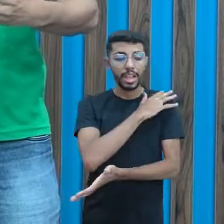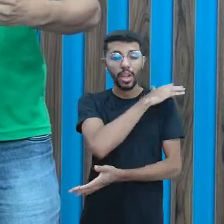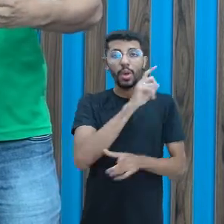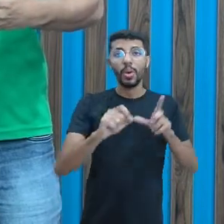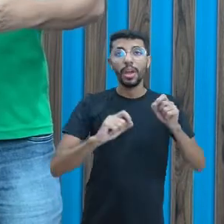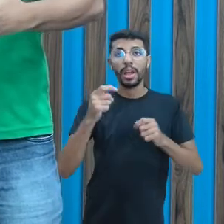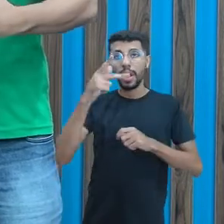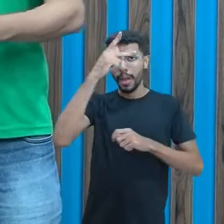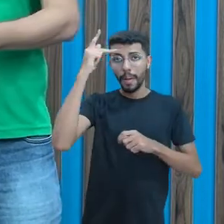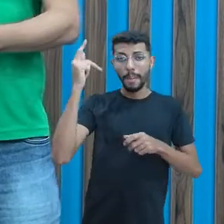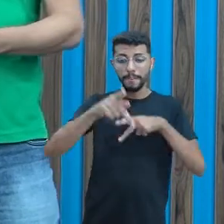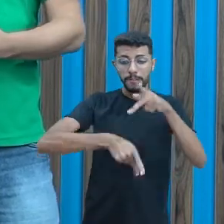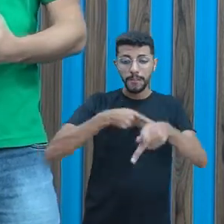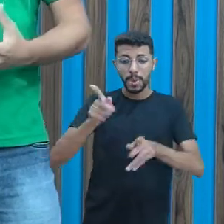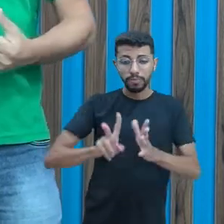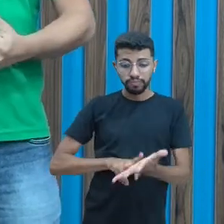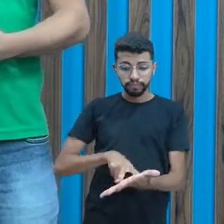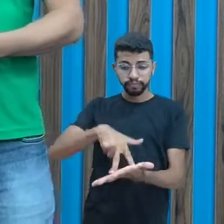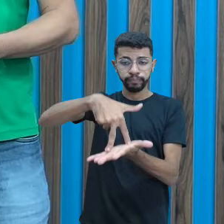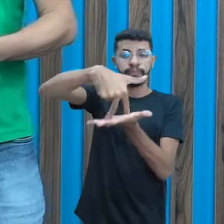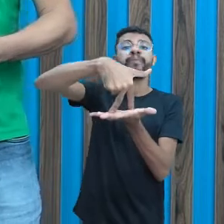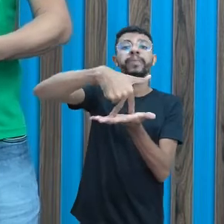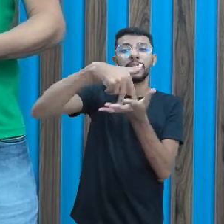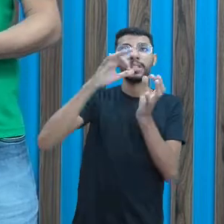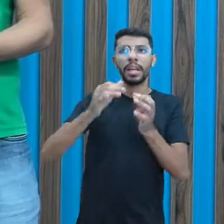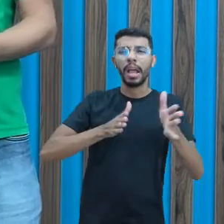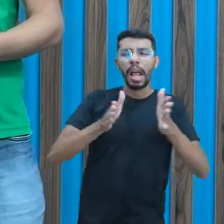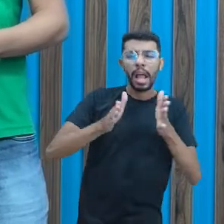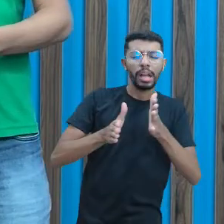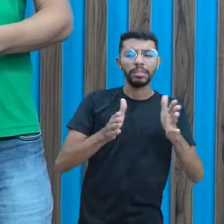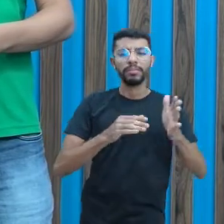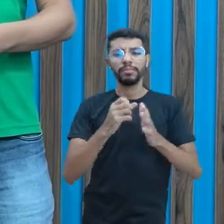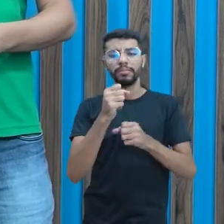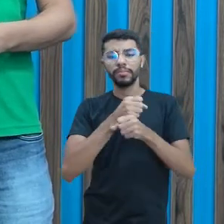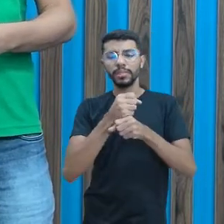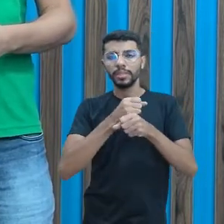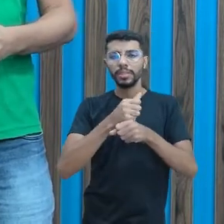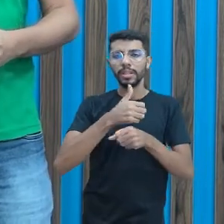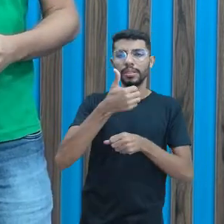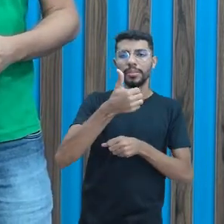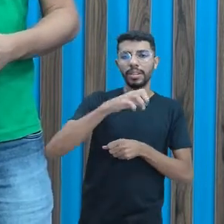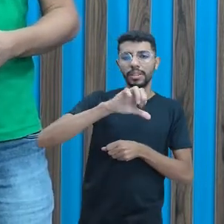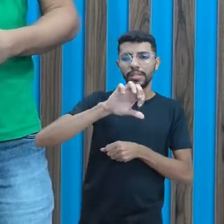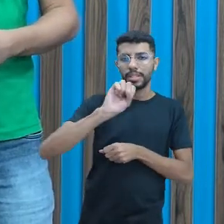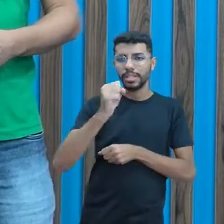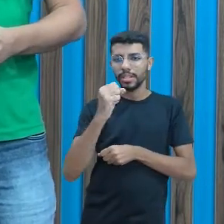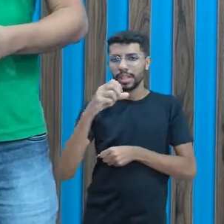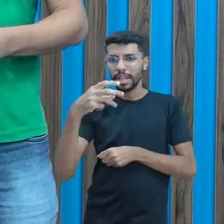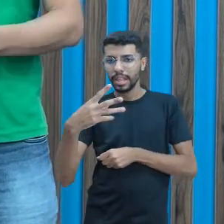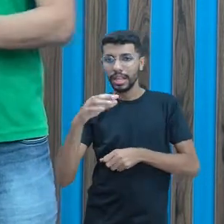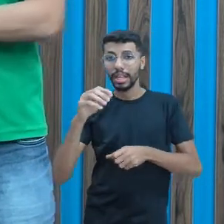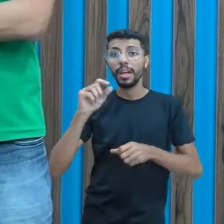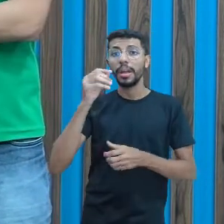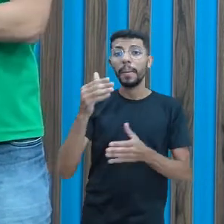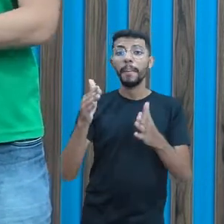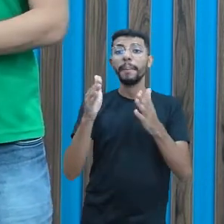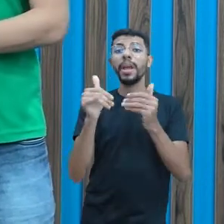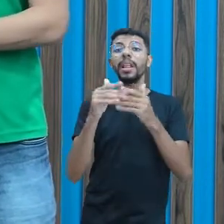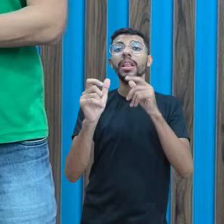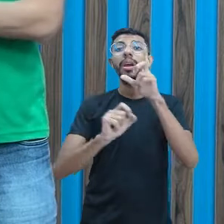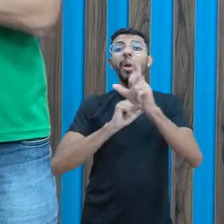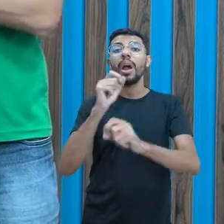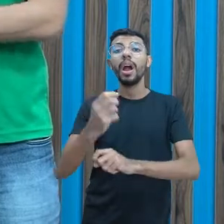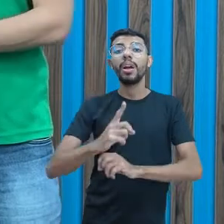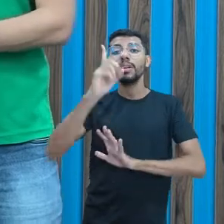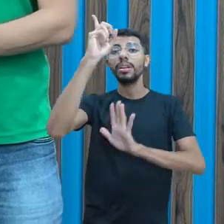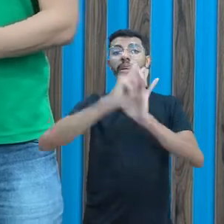Brasil, ali na década de 80, 1983, pelo direito de votar. Vocês sabem que desde a ditadura